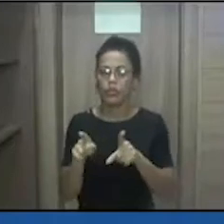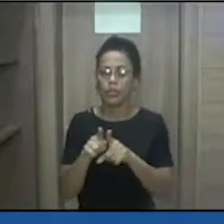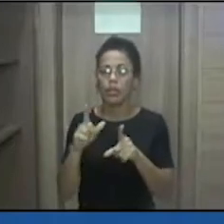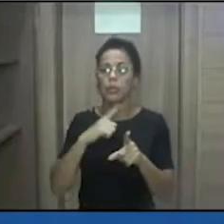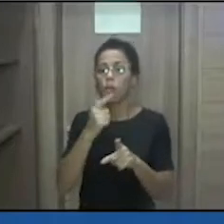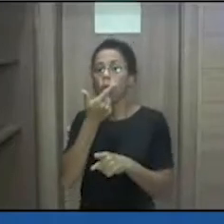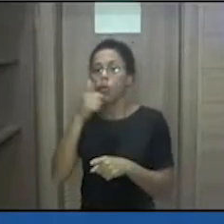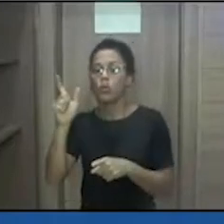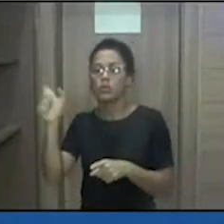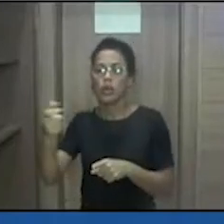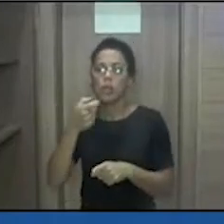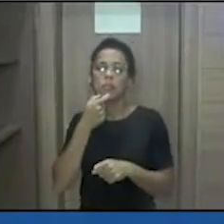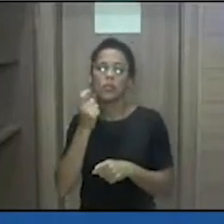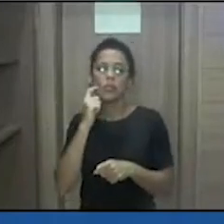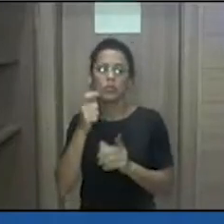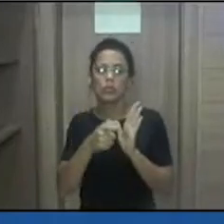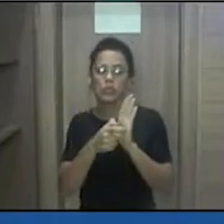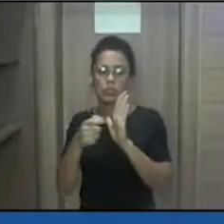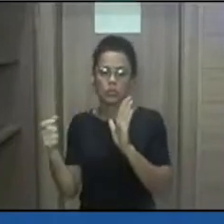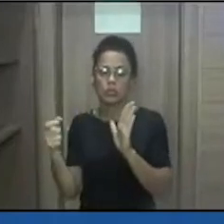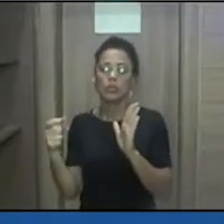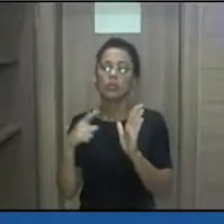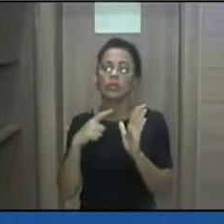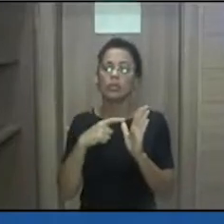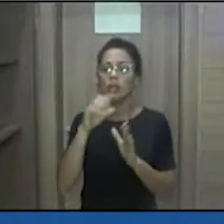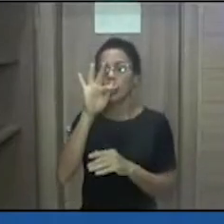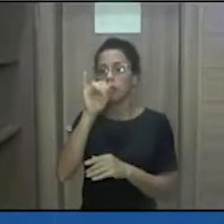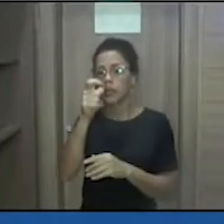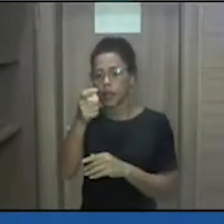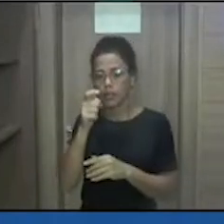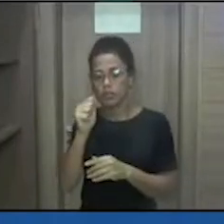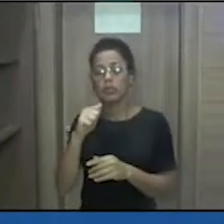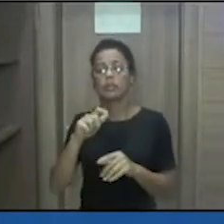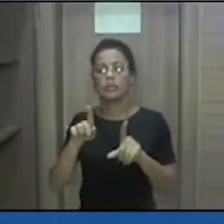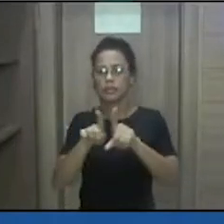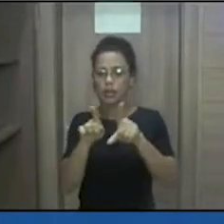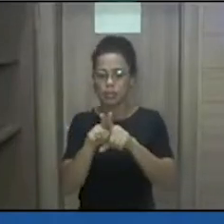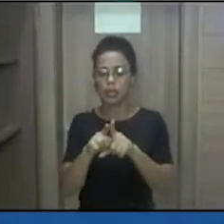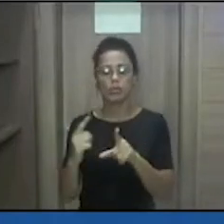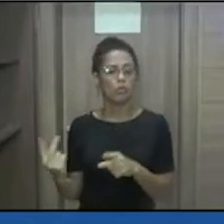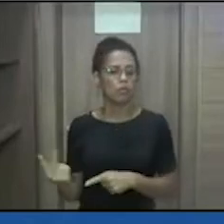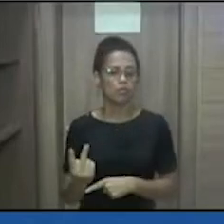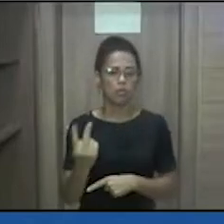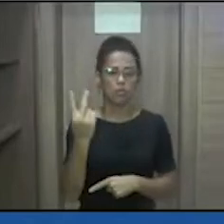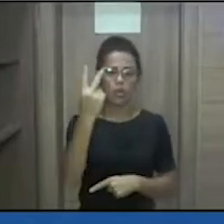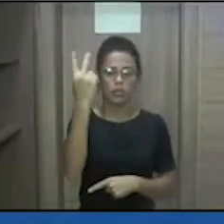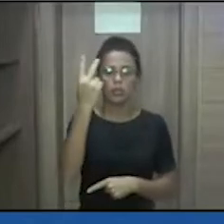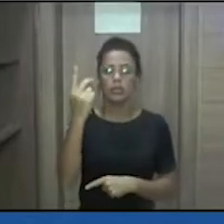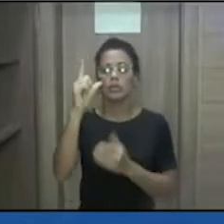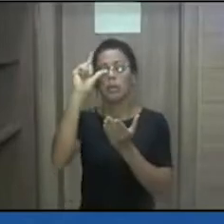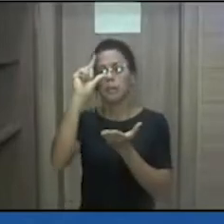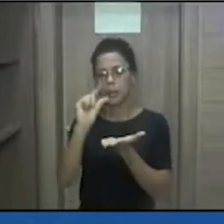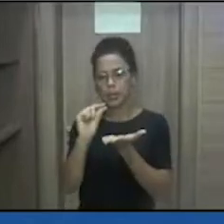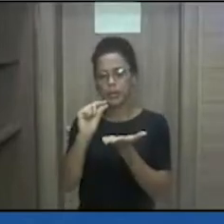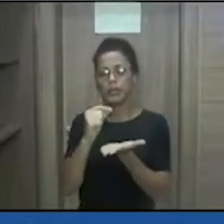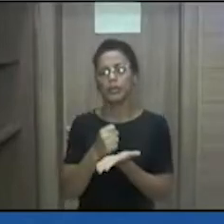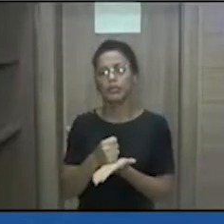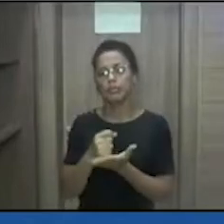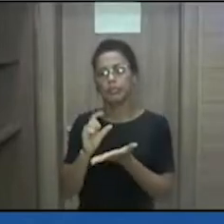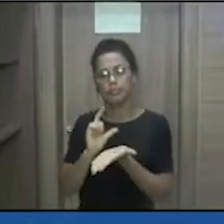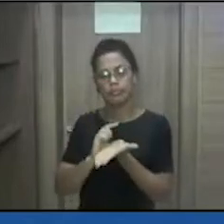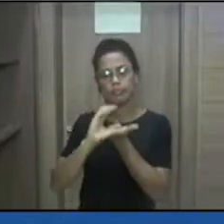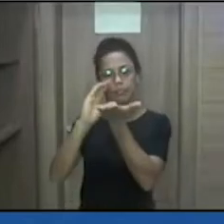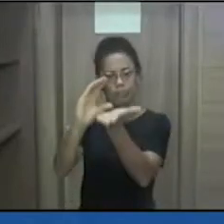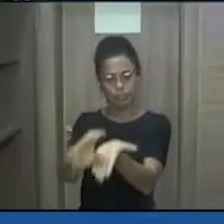168 a 111 e a prótese fixa unitária é onde o município faz um menor cofinanciamento, que é de R$ 34 a R$